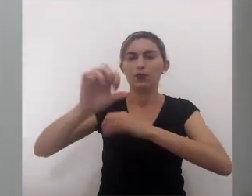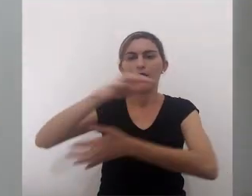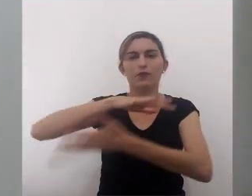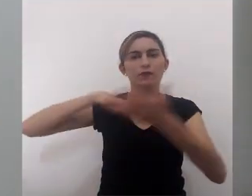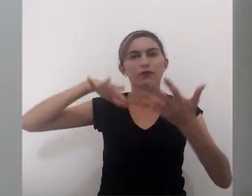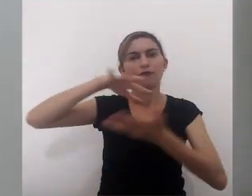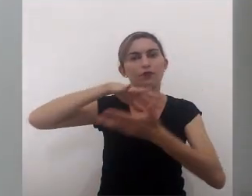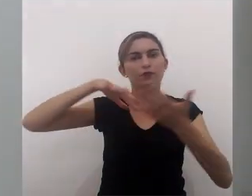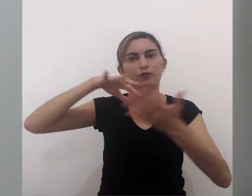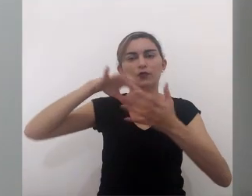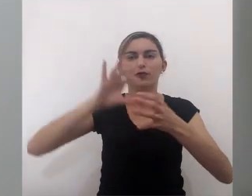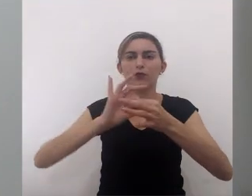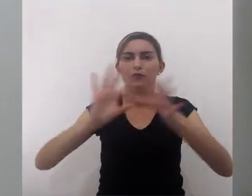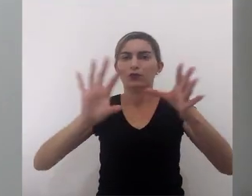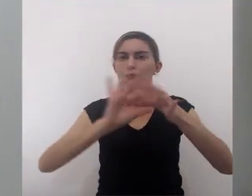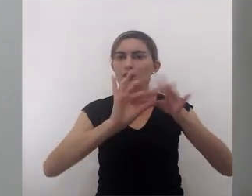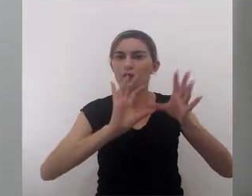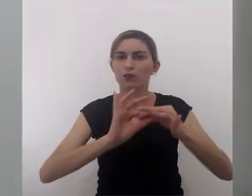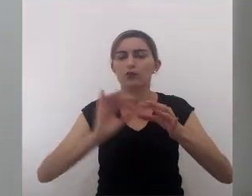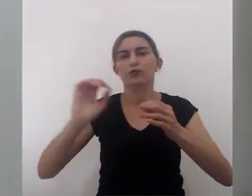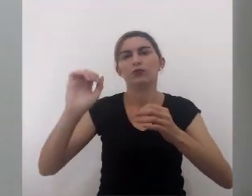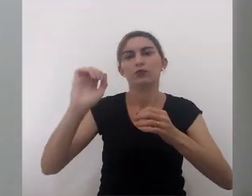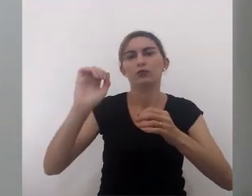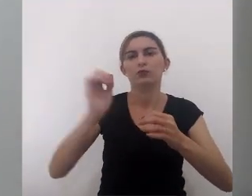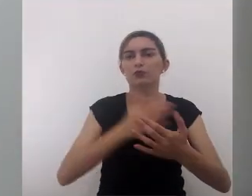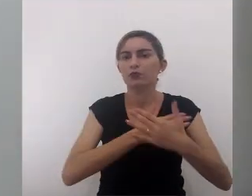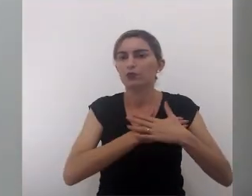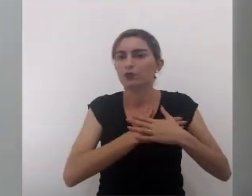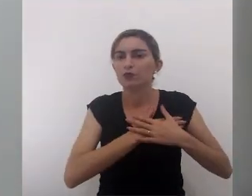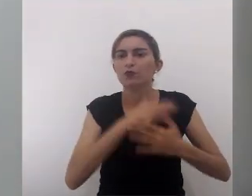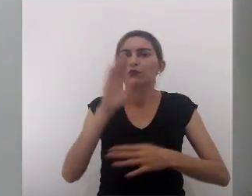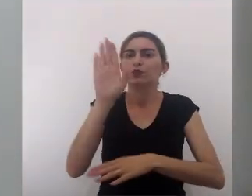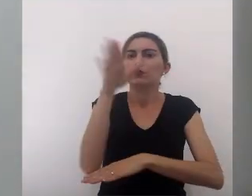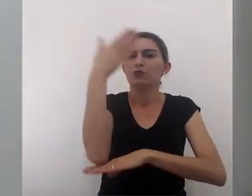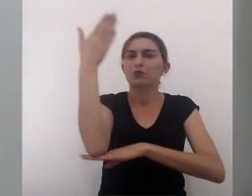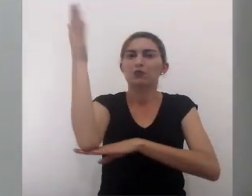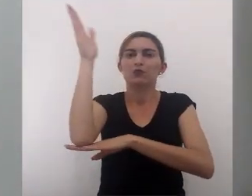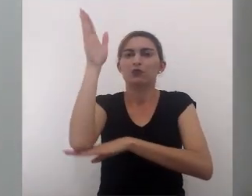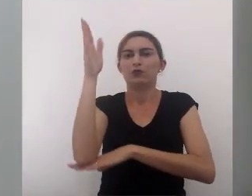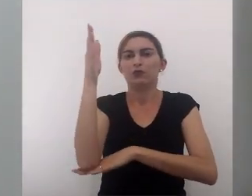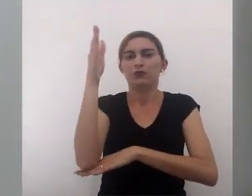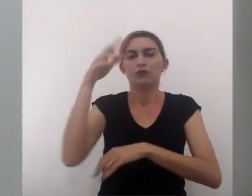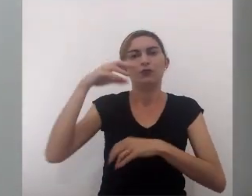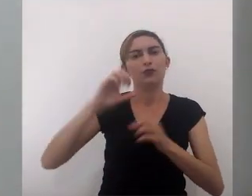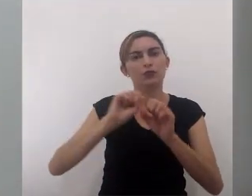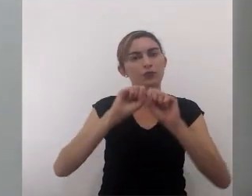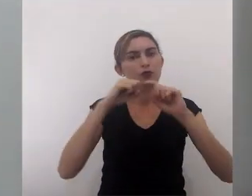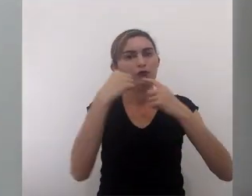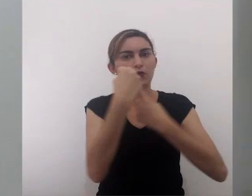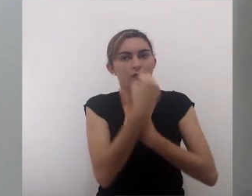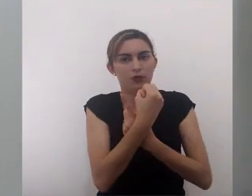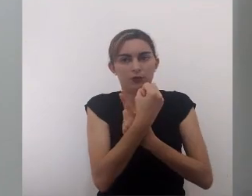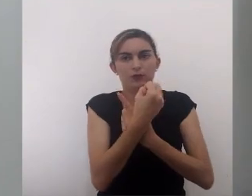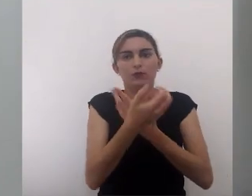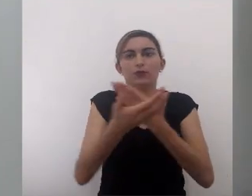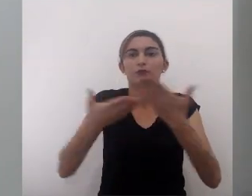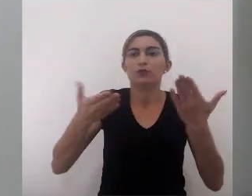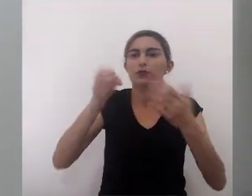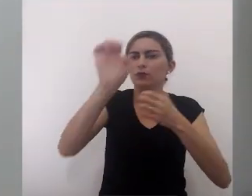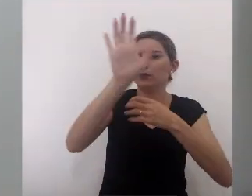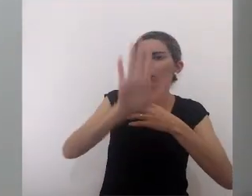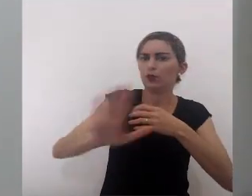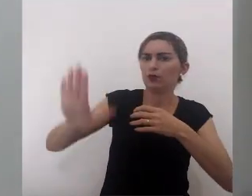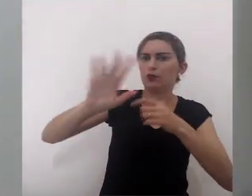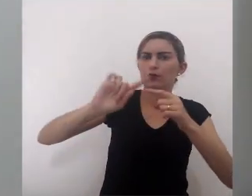estudar as revoluções liberais, nacionalismo e socialismo. Então, na cabecinha de vocês, o que é isto? Então,